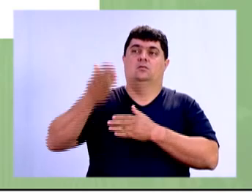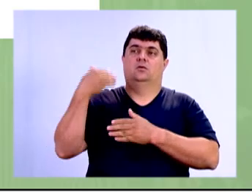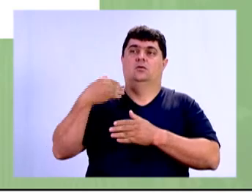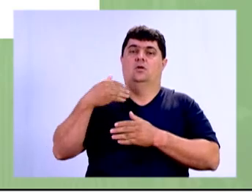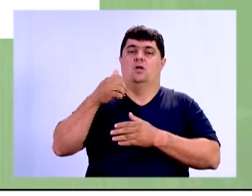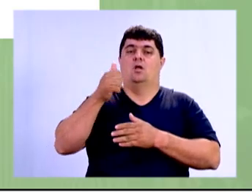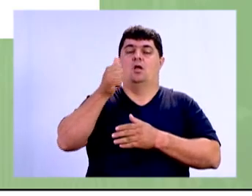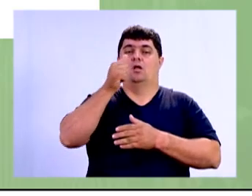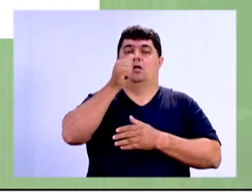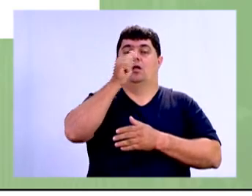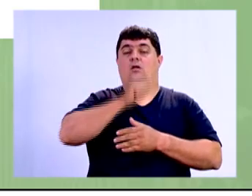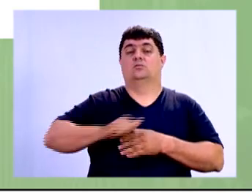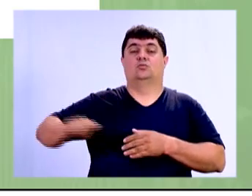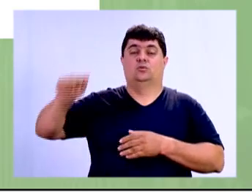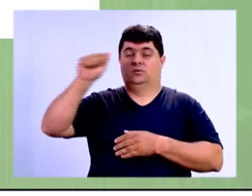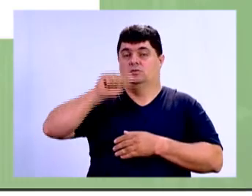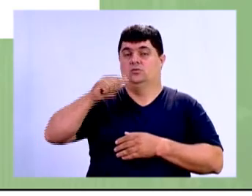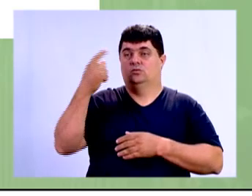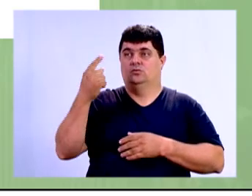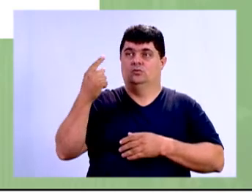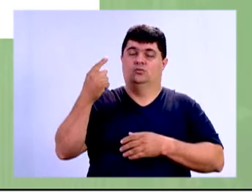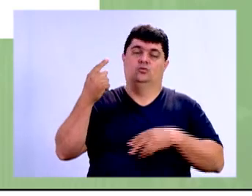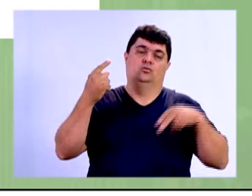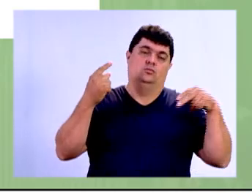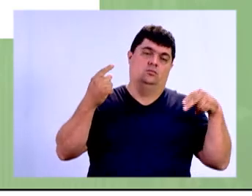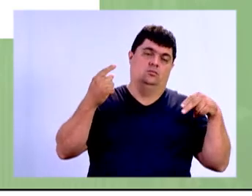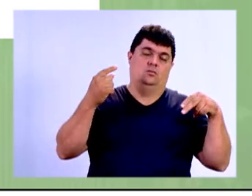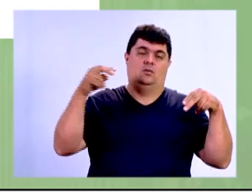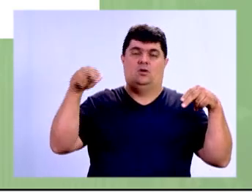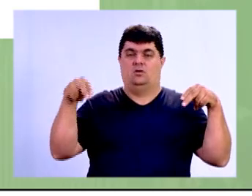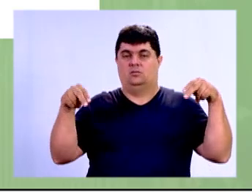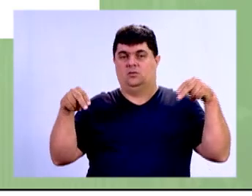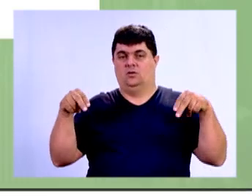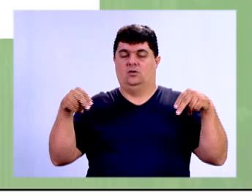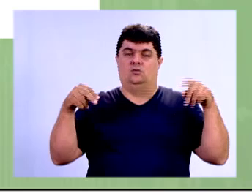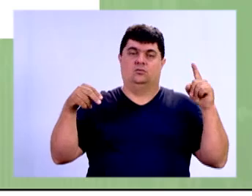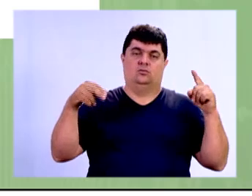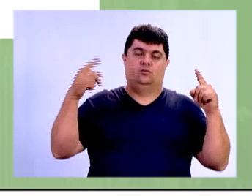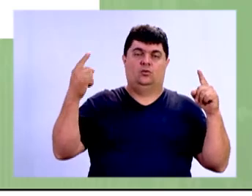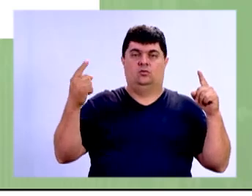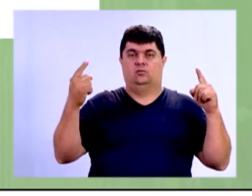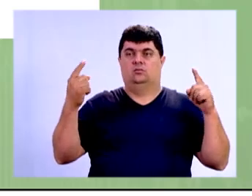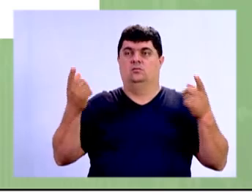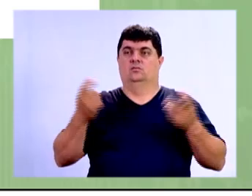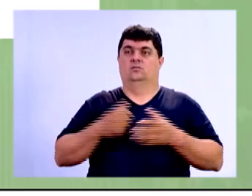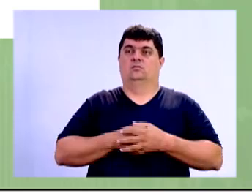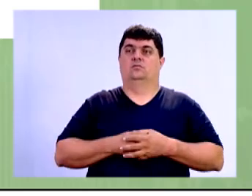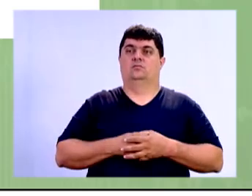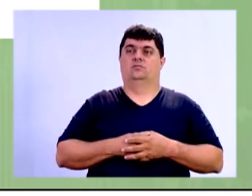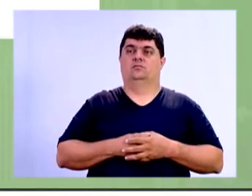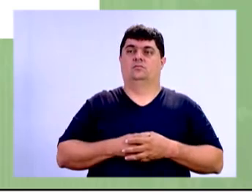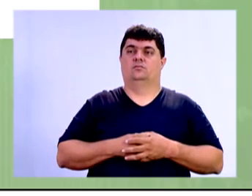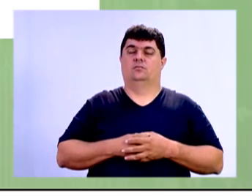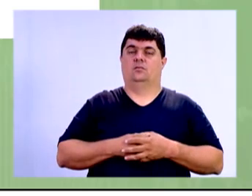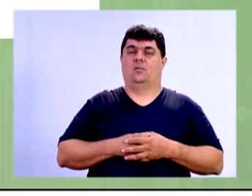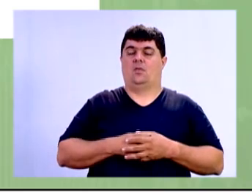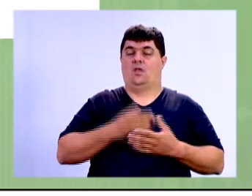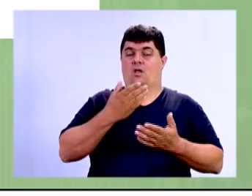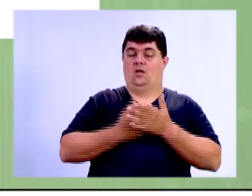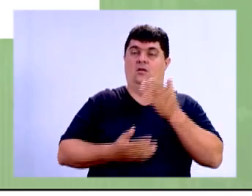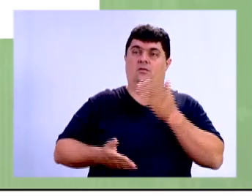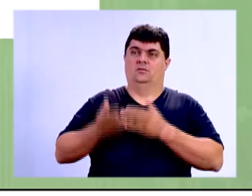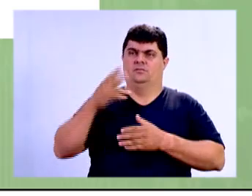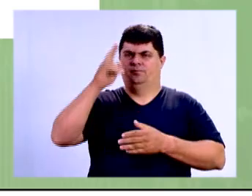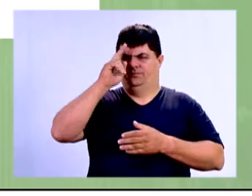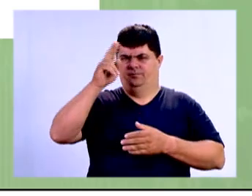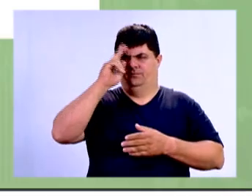falava de associação de 1 para N, de N para N, de 1 para 1. Na aula passada, se